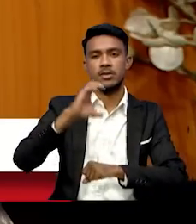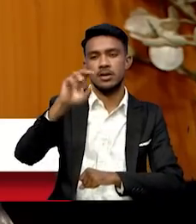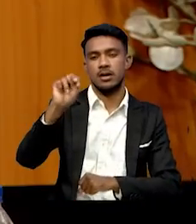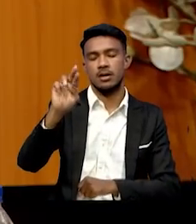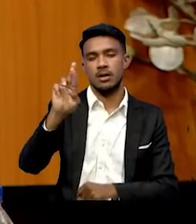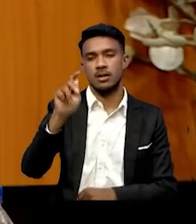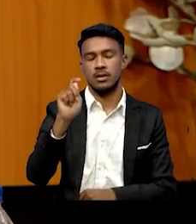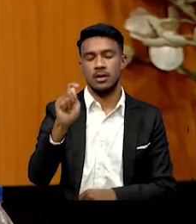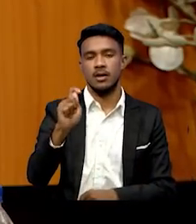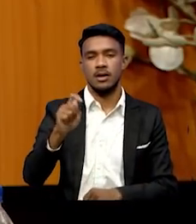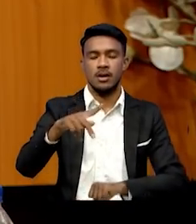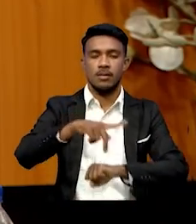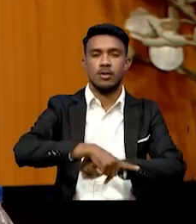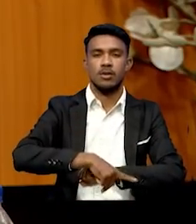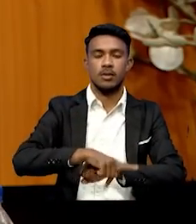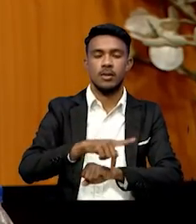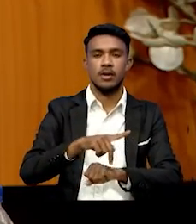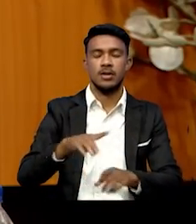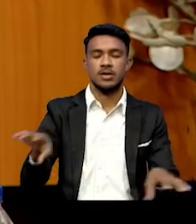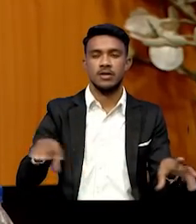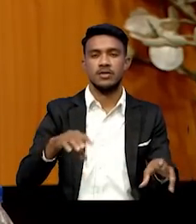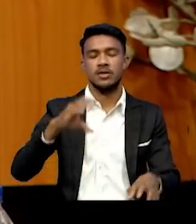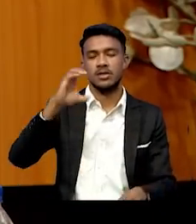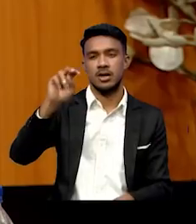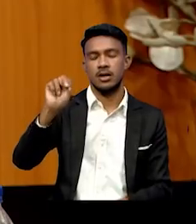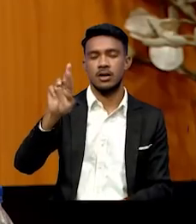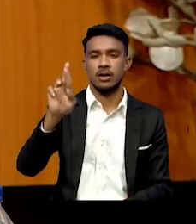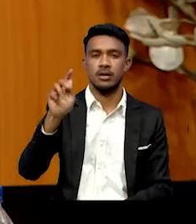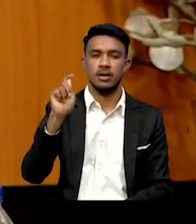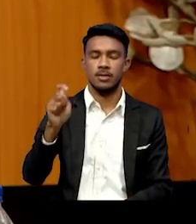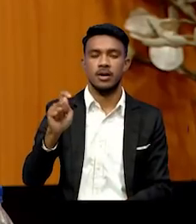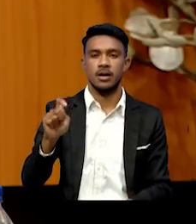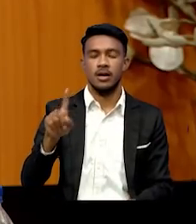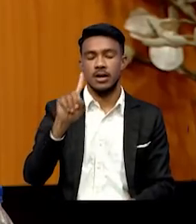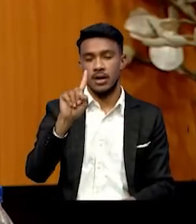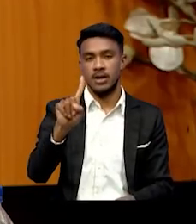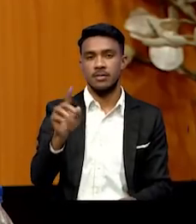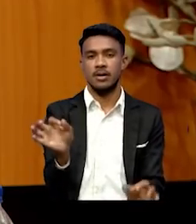E programa CNRT, ida maca, dissolve o parlamento.